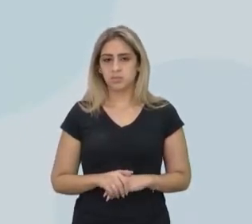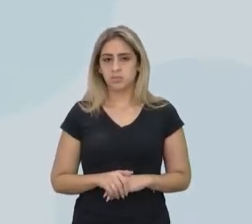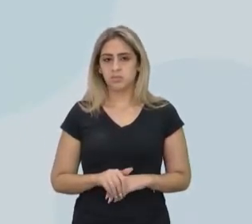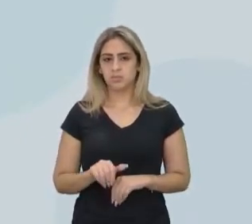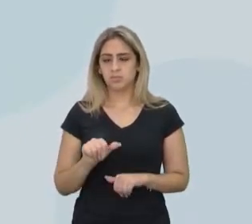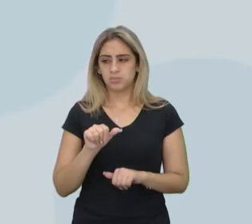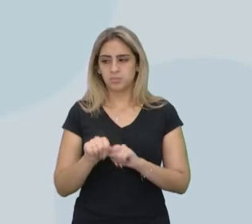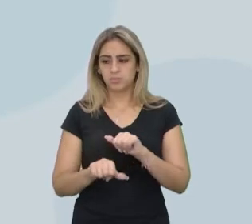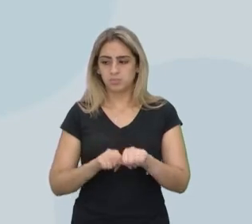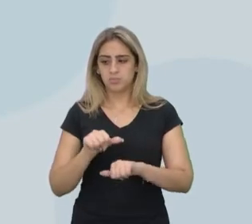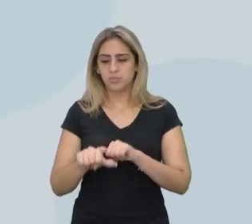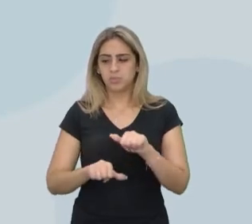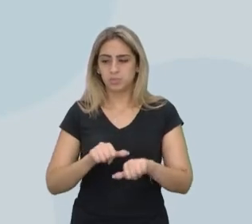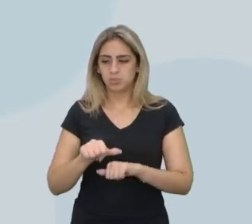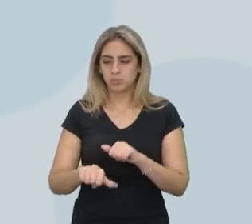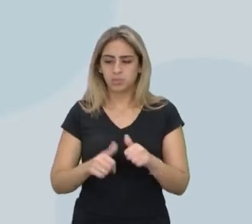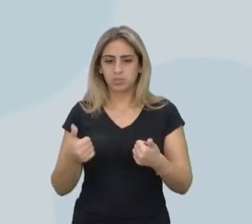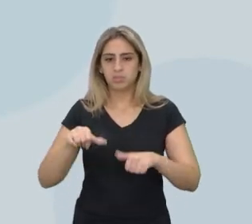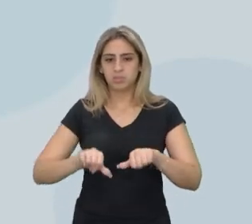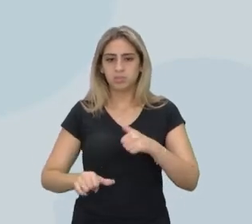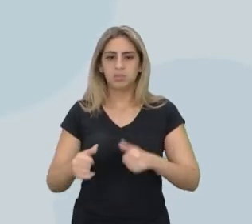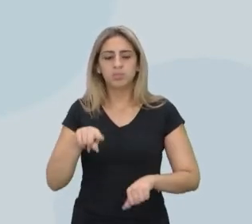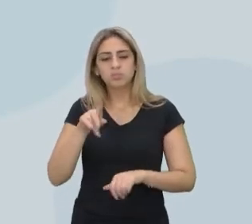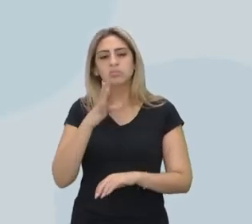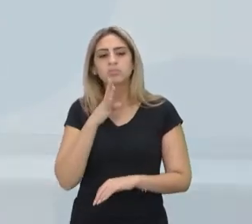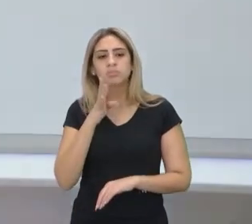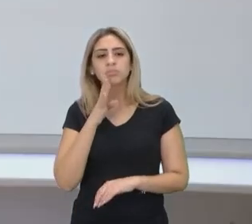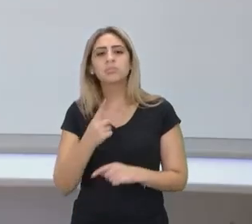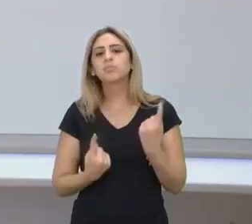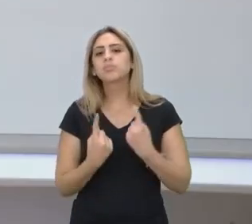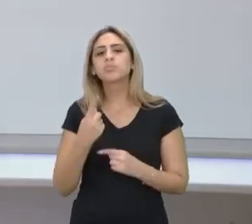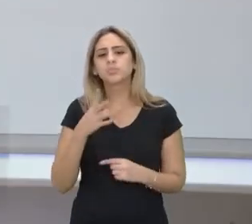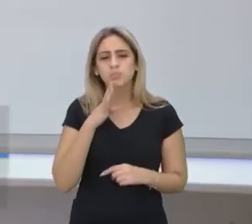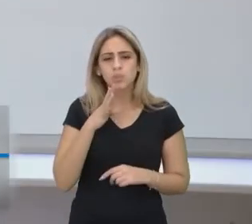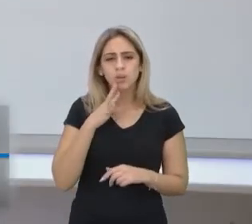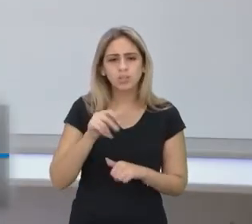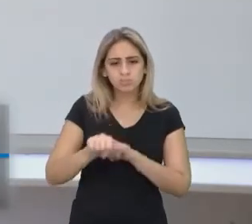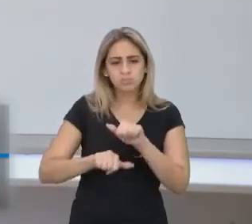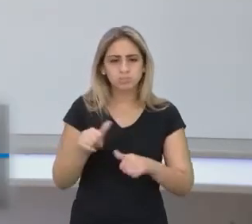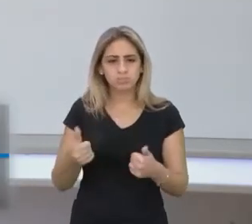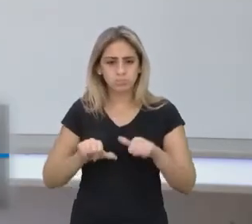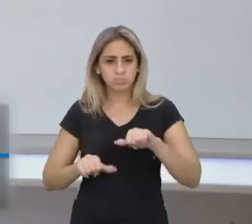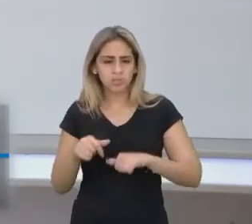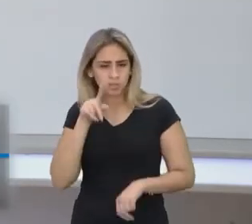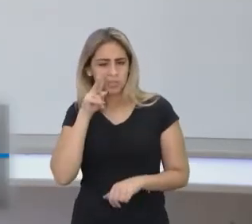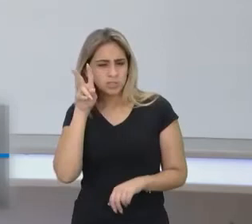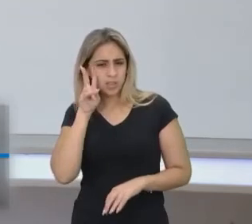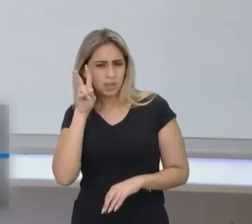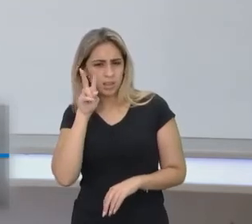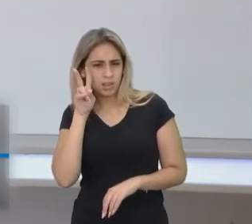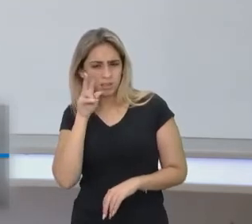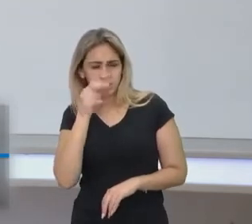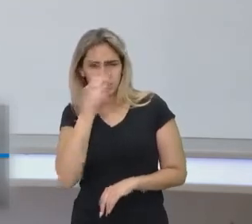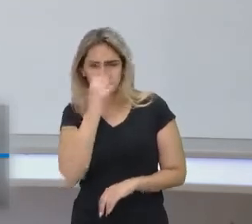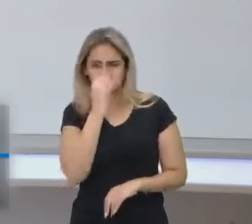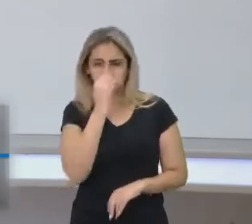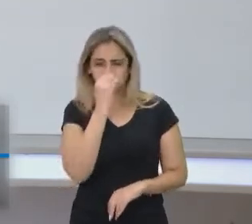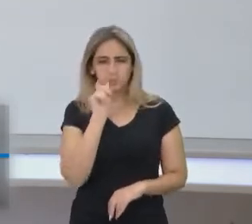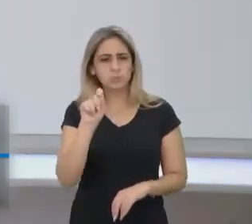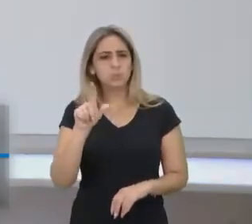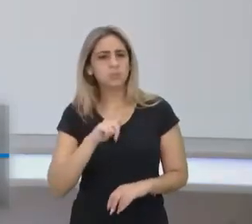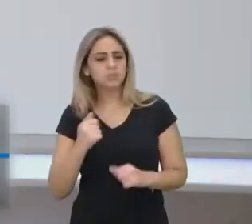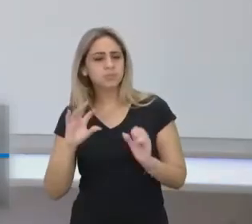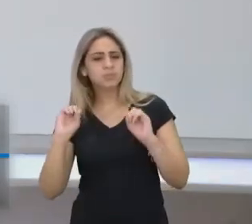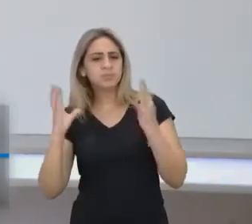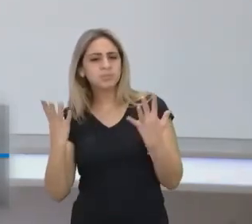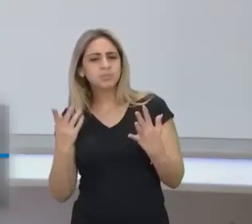quais reações químicas você conhece. Você conhece alguma reação química? Você lembra o que tem que acontecer